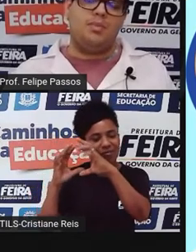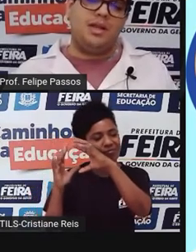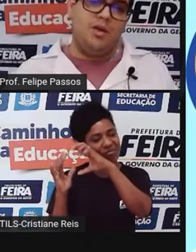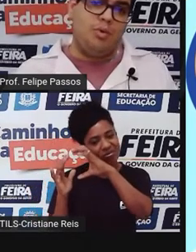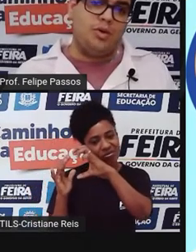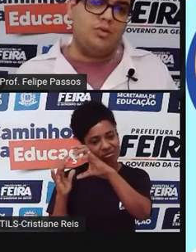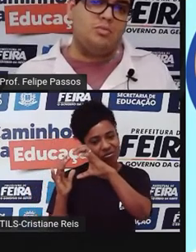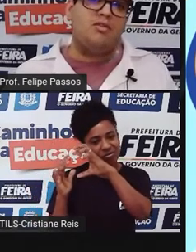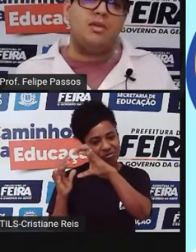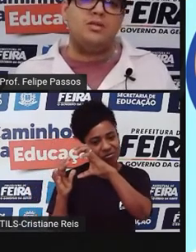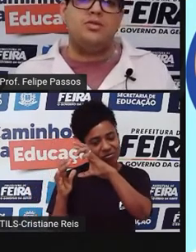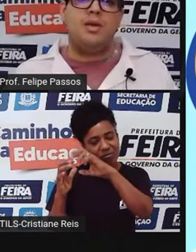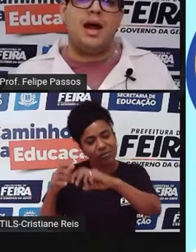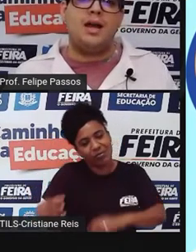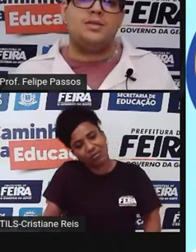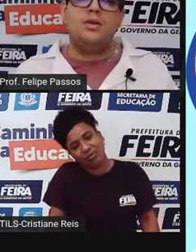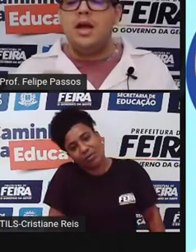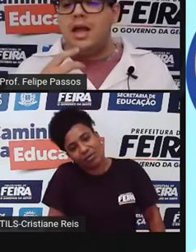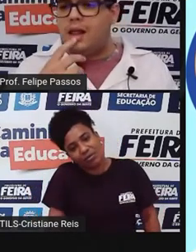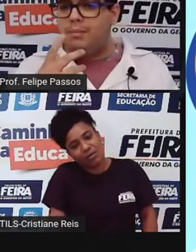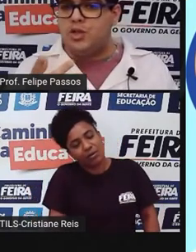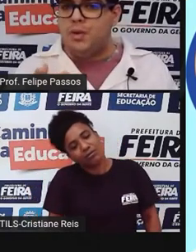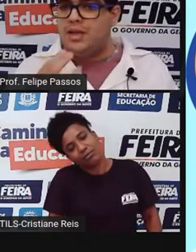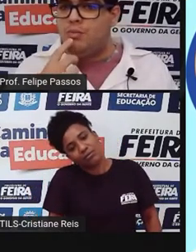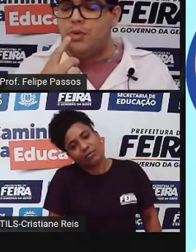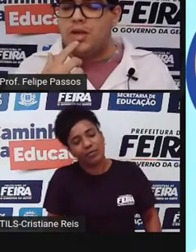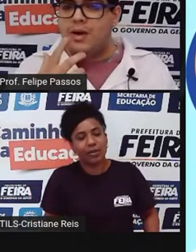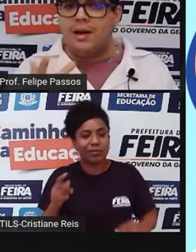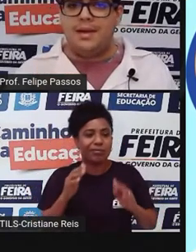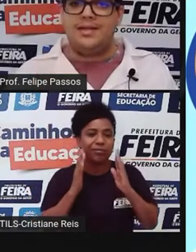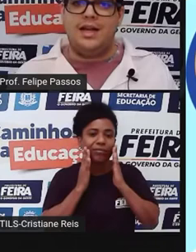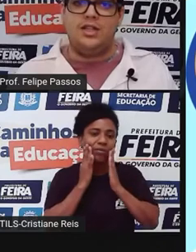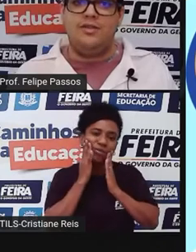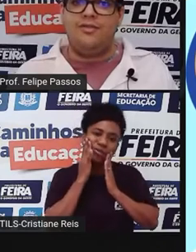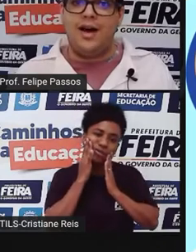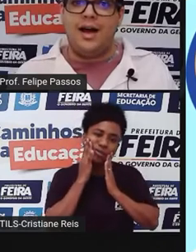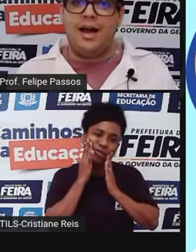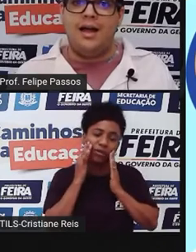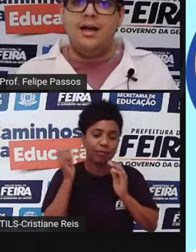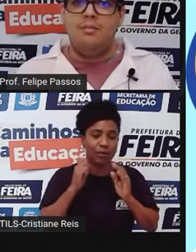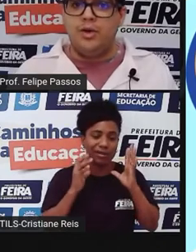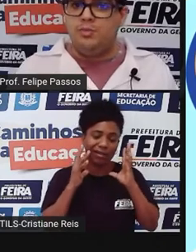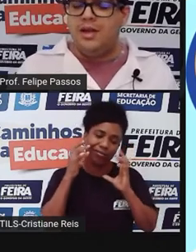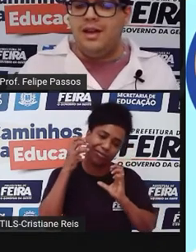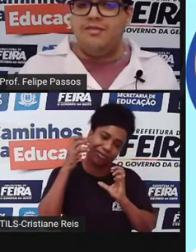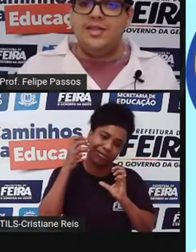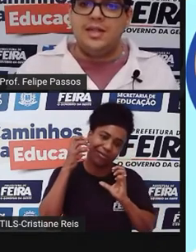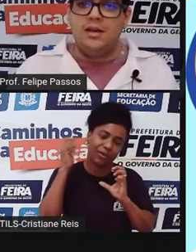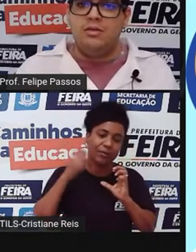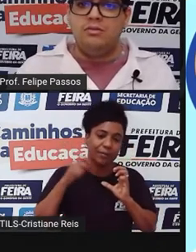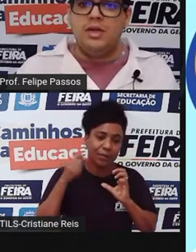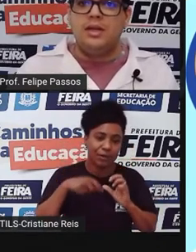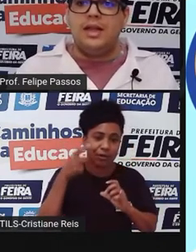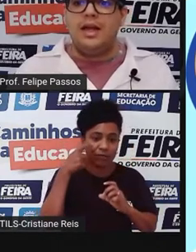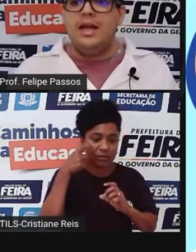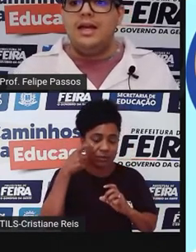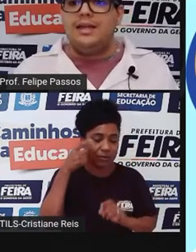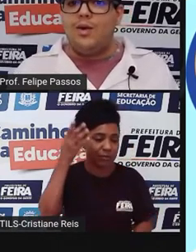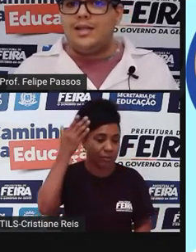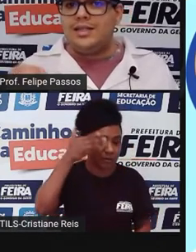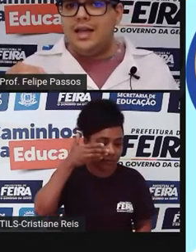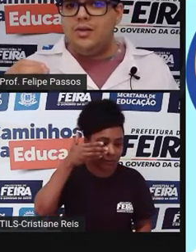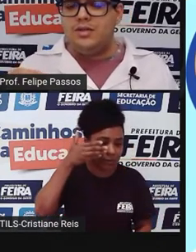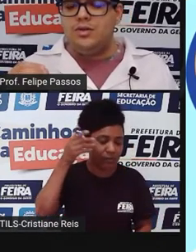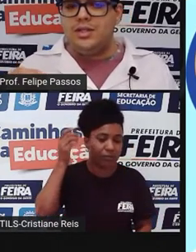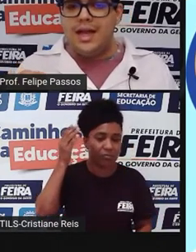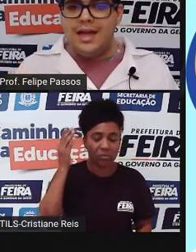pode perder um pouquinho dos movimentos do braço, ela pode perder um pouquinho a capacidade de fala, pode perder a visão, né? Então,